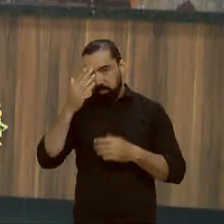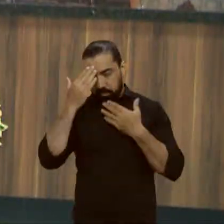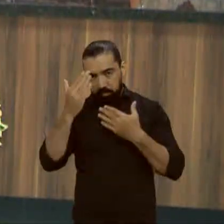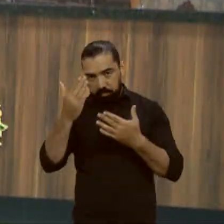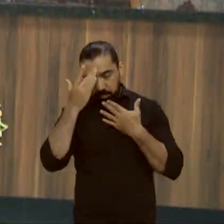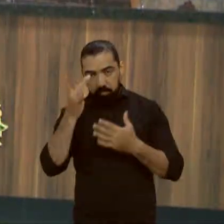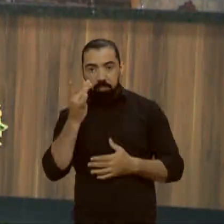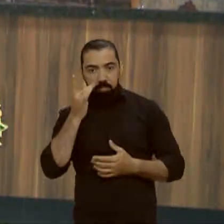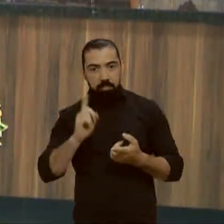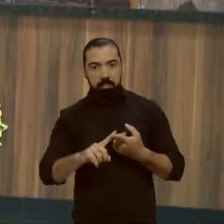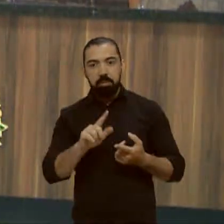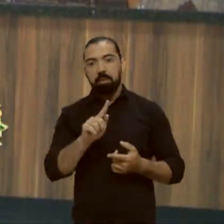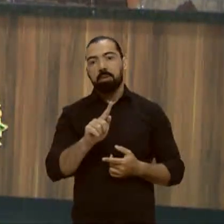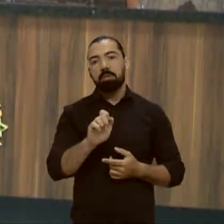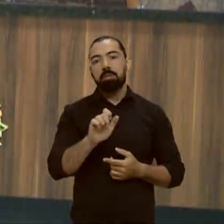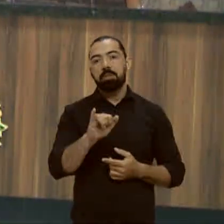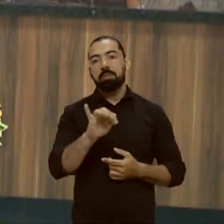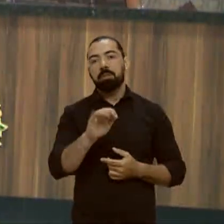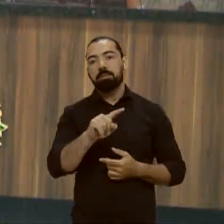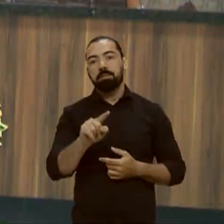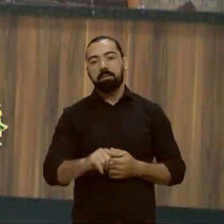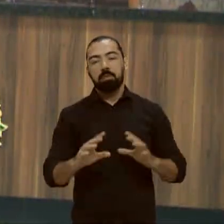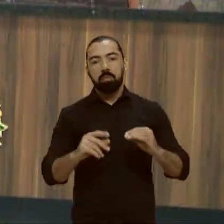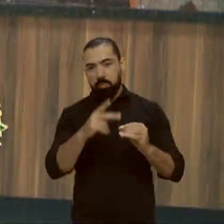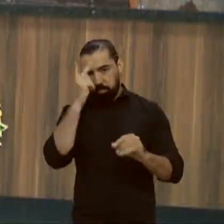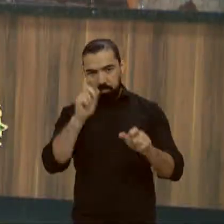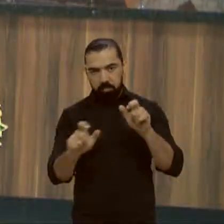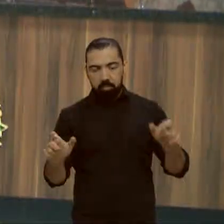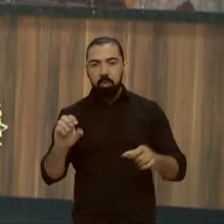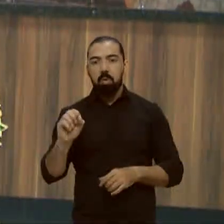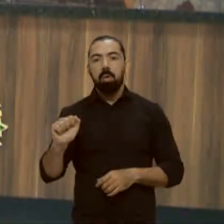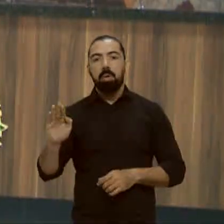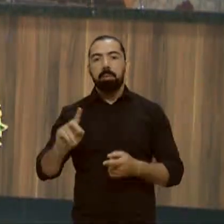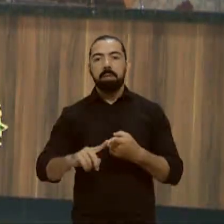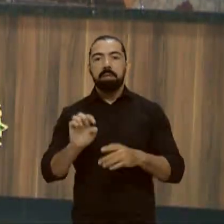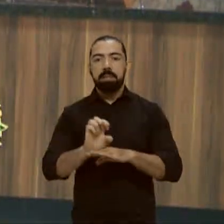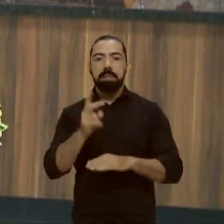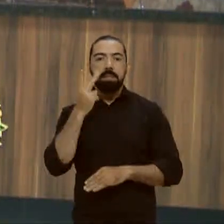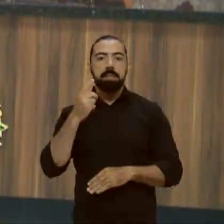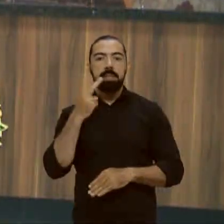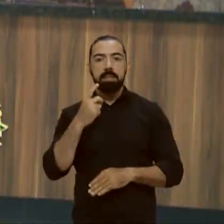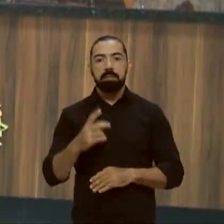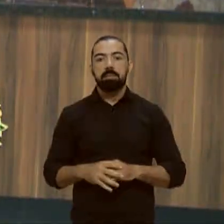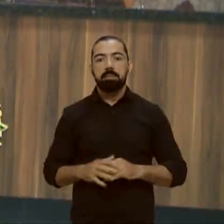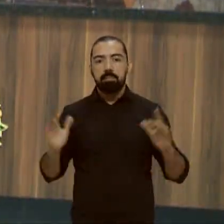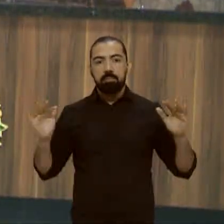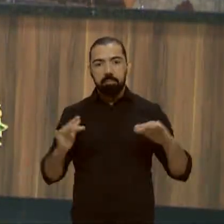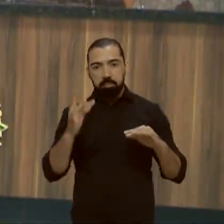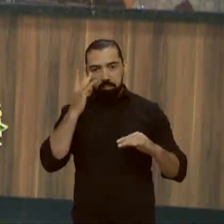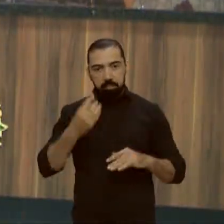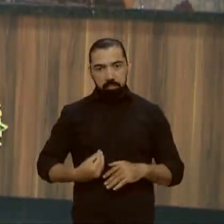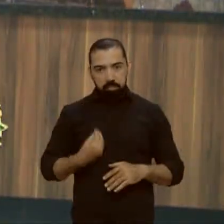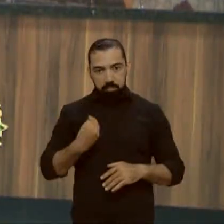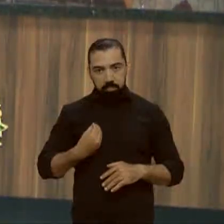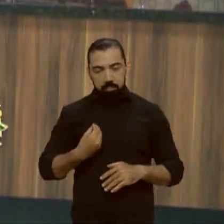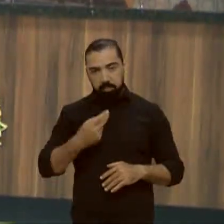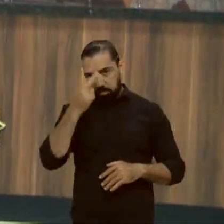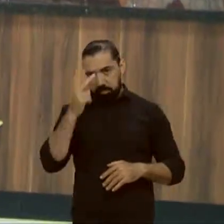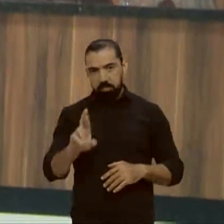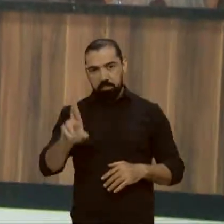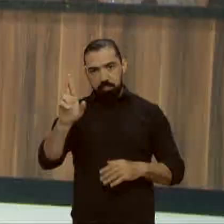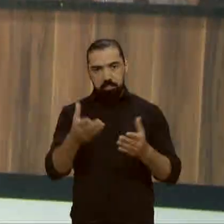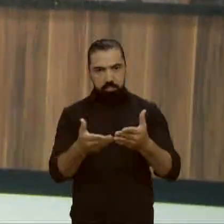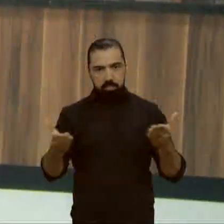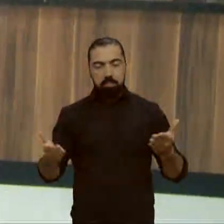a presença da AGFIS, né, de todas as senhoras e senhores, da OAB Ceará também, Defesa do Consumidor da OAB, as demais autoridades aqui,